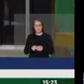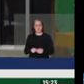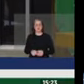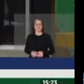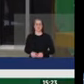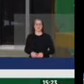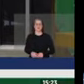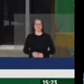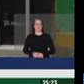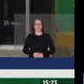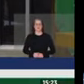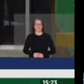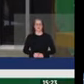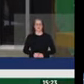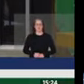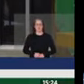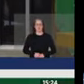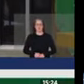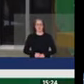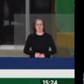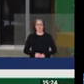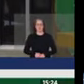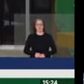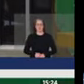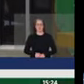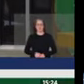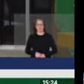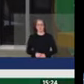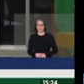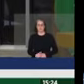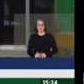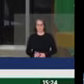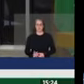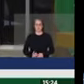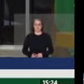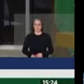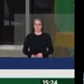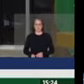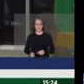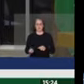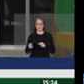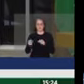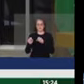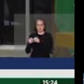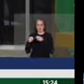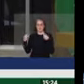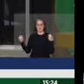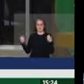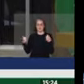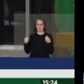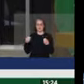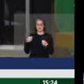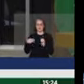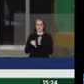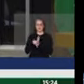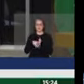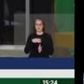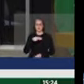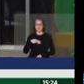lá aquele armário do ministro Alexandre Moraes arrombado e disse o